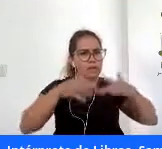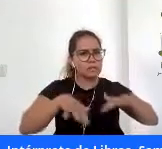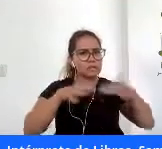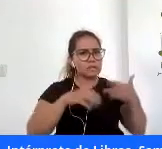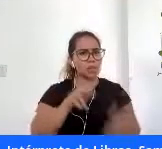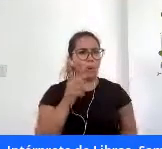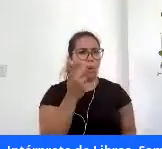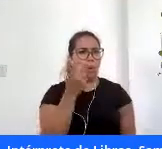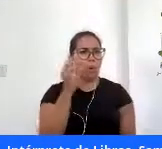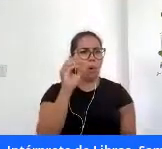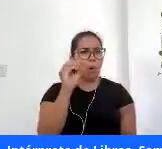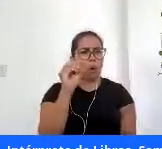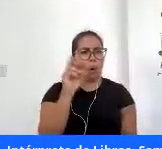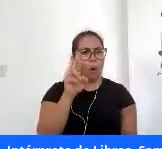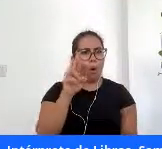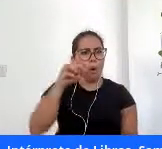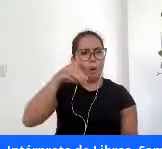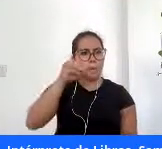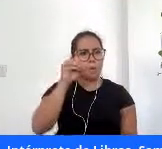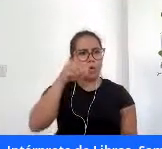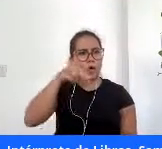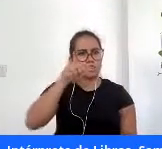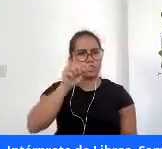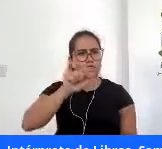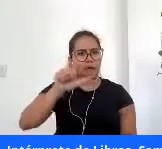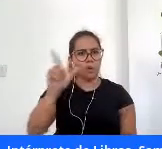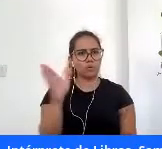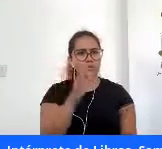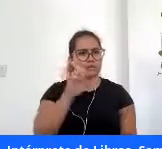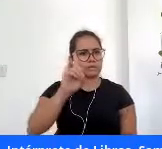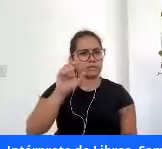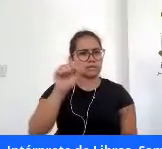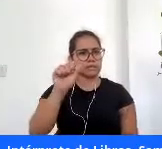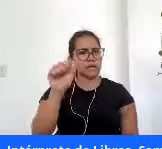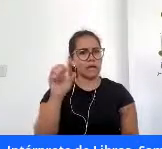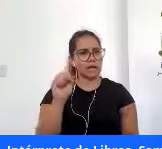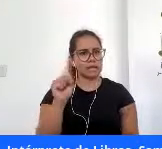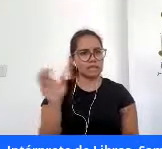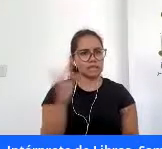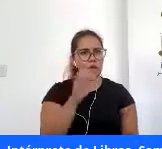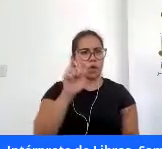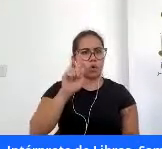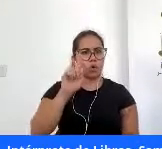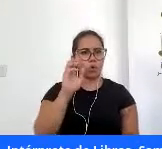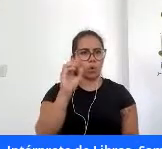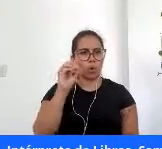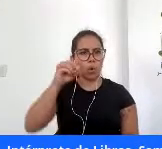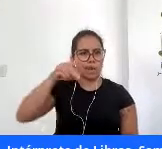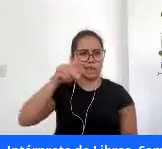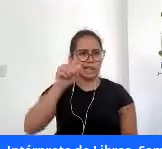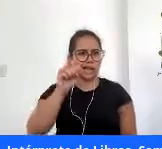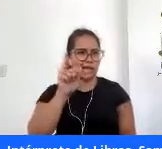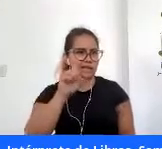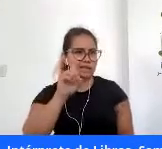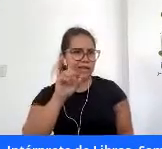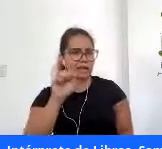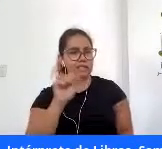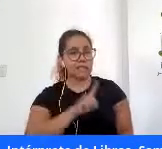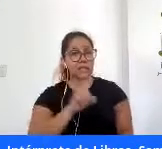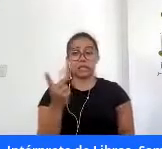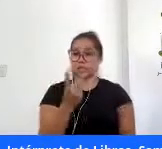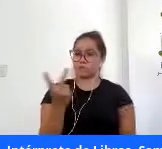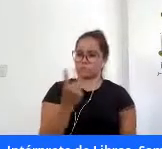idade da puberdade, os jovens começam a produzir mais hormônios, e aí eles trazem duas hipóteses,